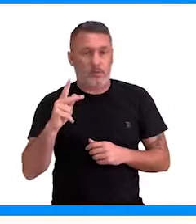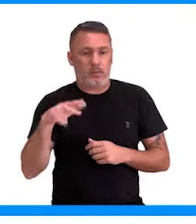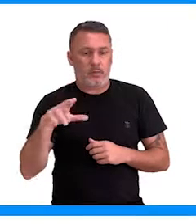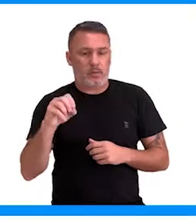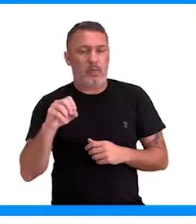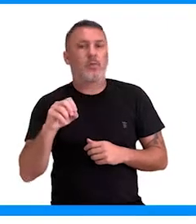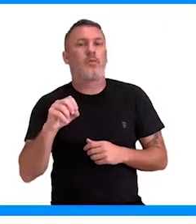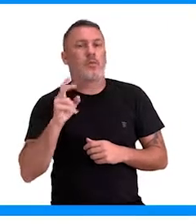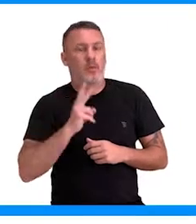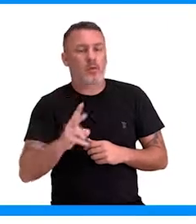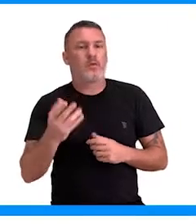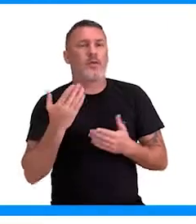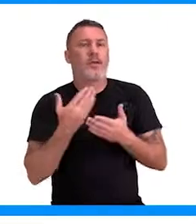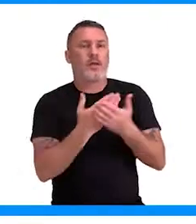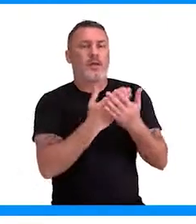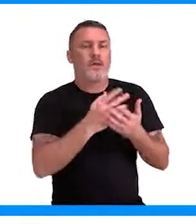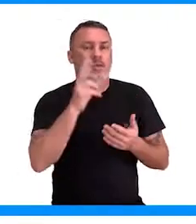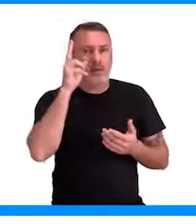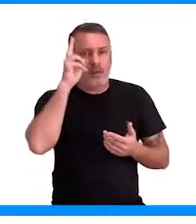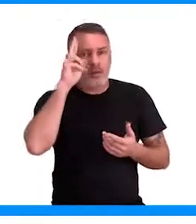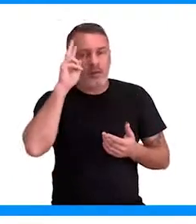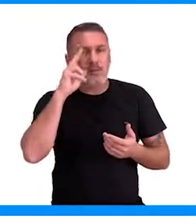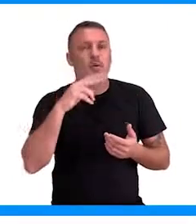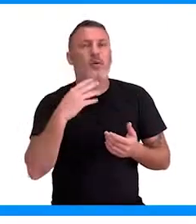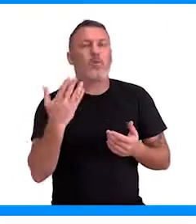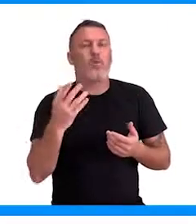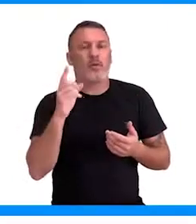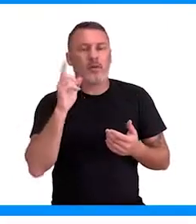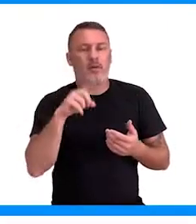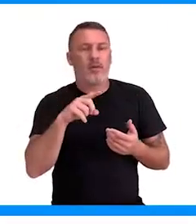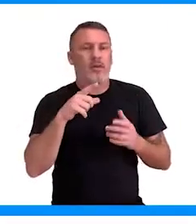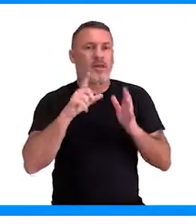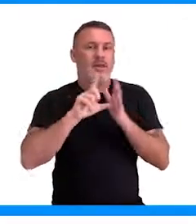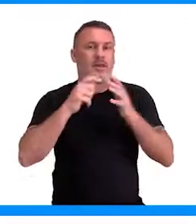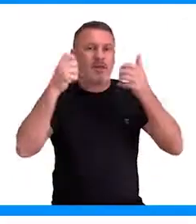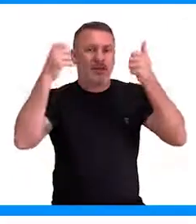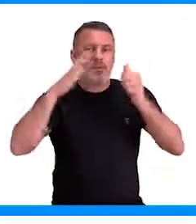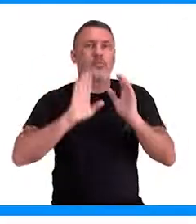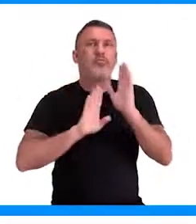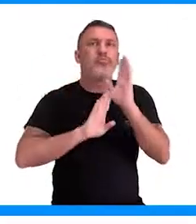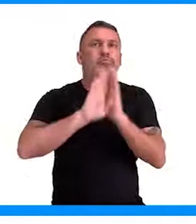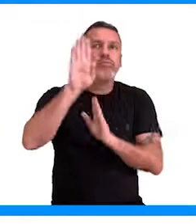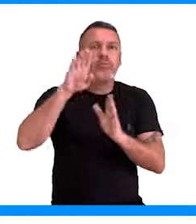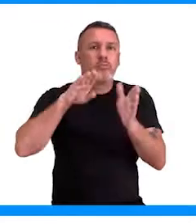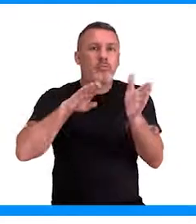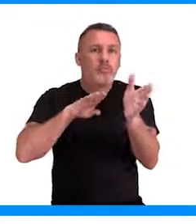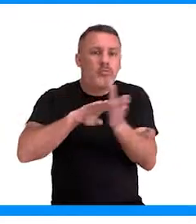aula anterior sobre lançamento horizontal e agora lançamento oblíquo.